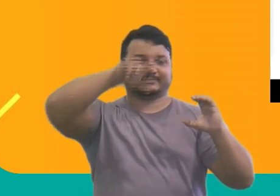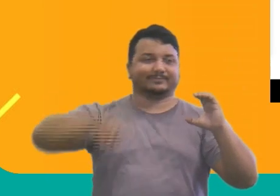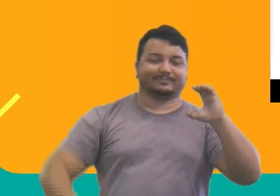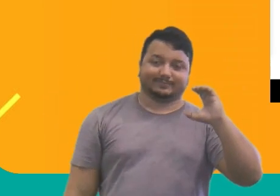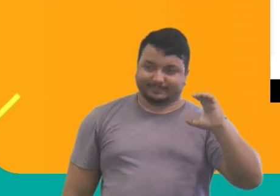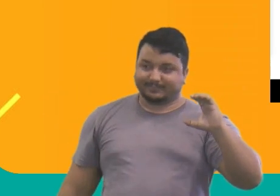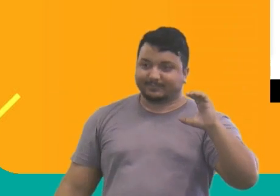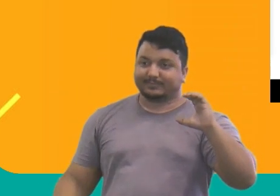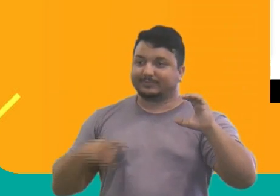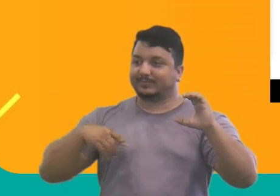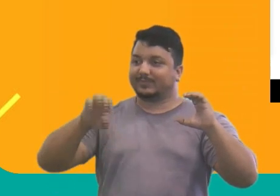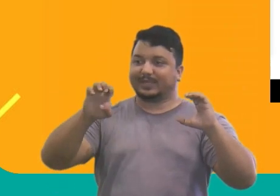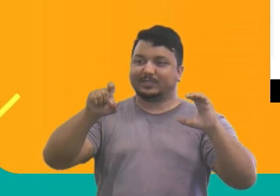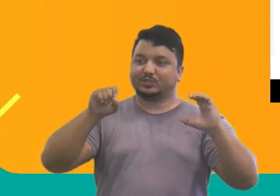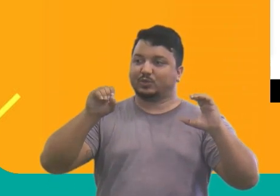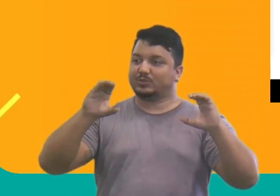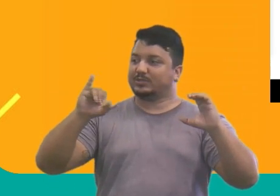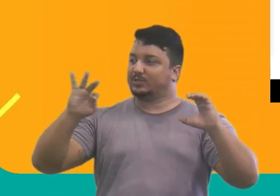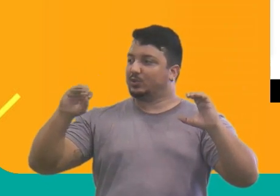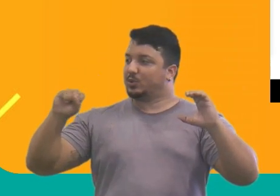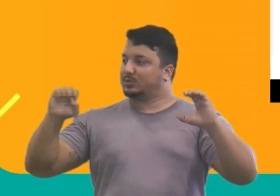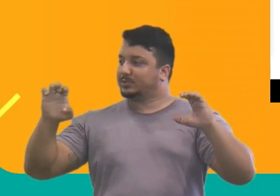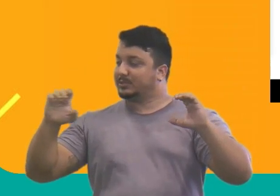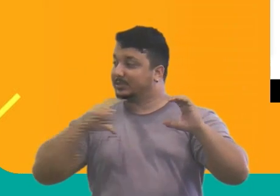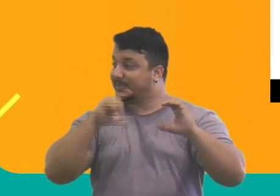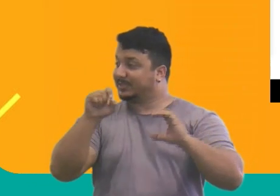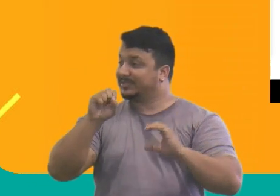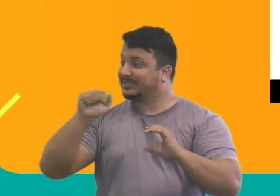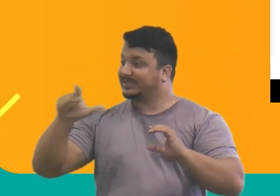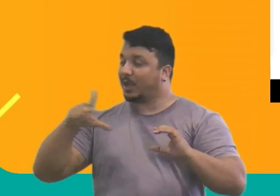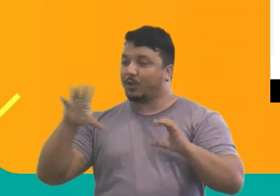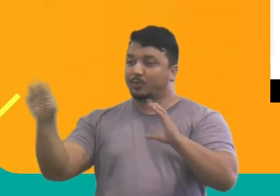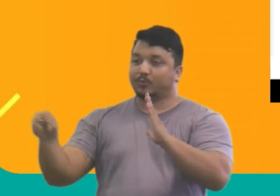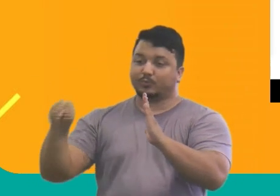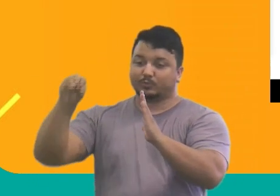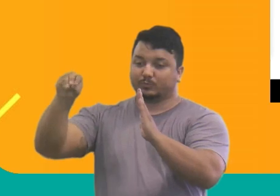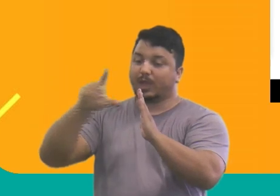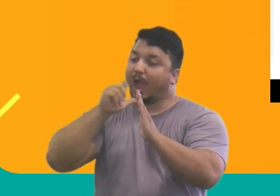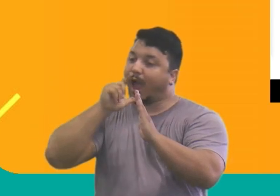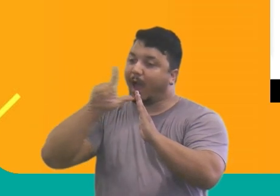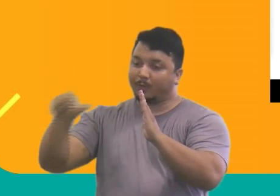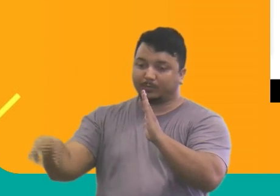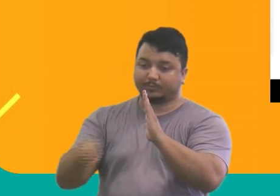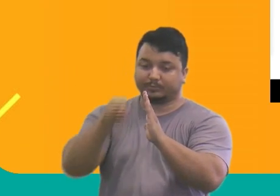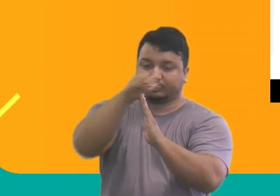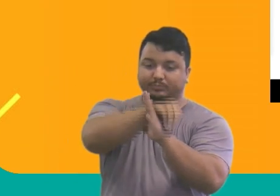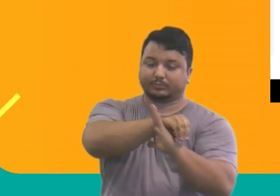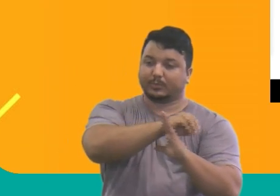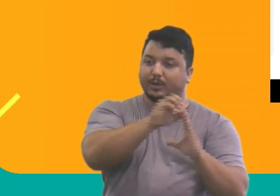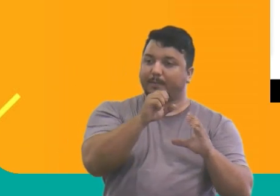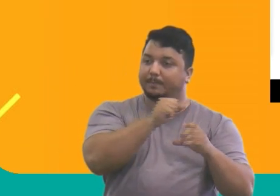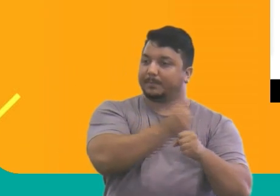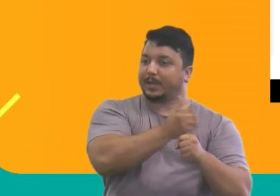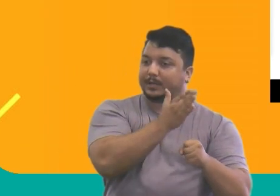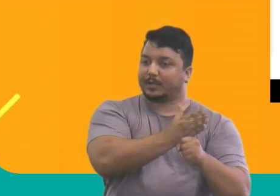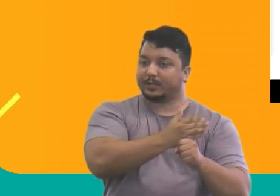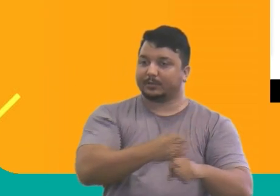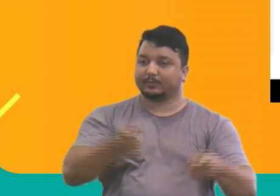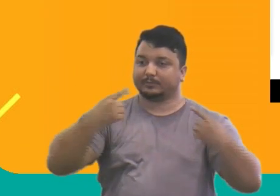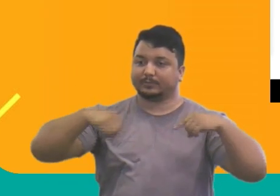Item C, exocitose, uma vez que o sal foi transportado da água para a batata. Item